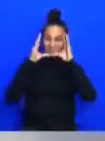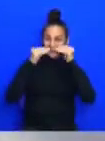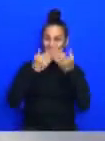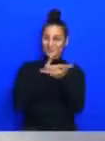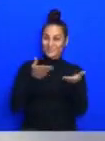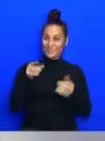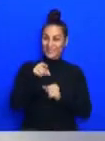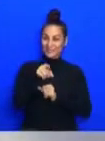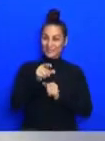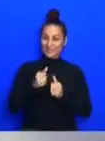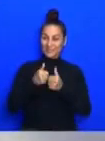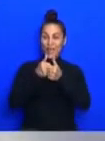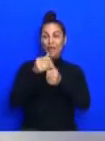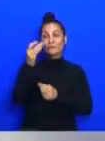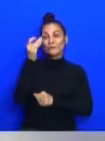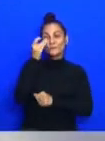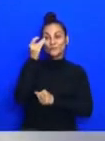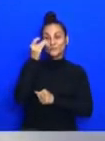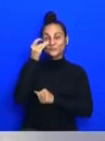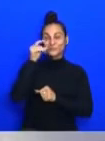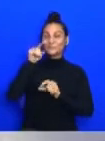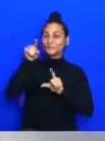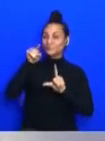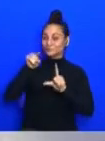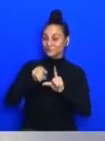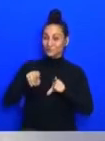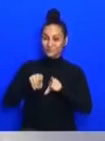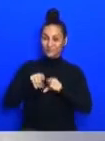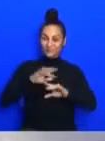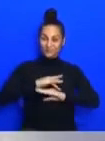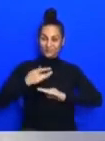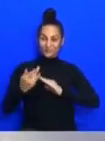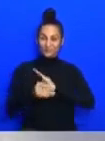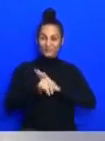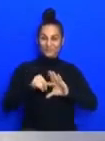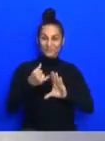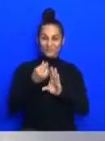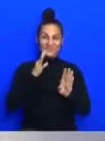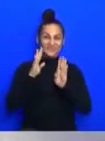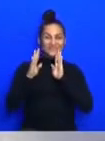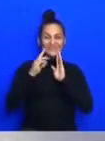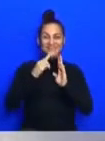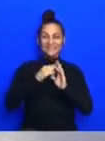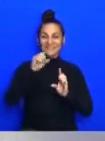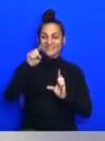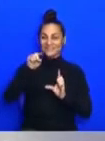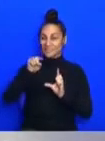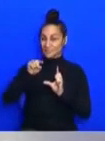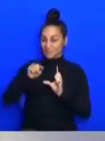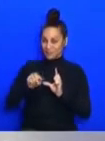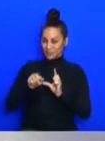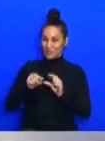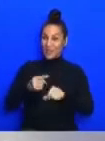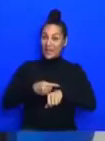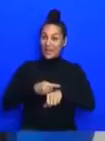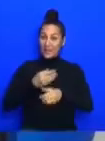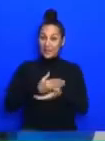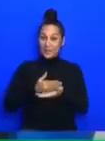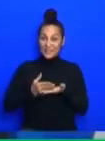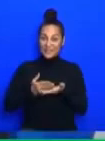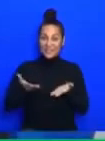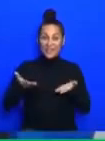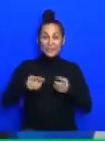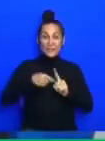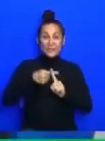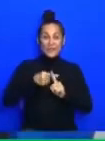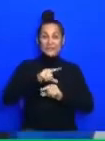muito boa noite a você que nos acompanha ao vivo aqui pela Rede TV e também via os perfis do Facebook e do YouTube da Caixa e da Rede TV. Está